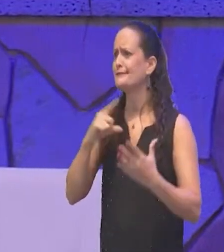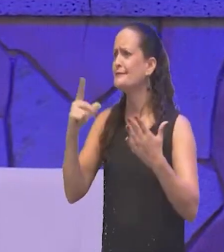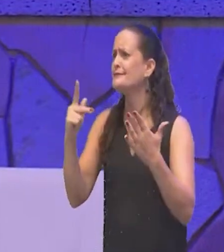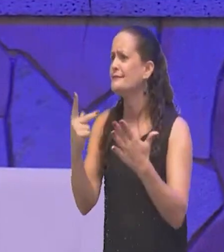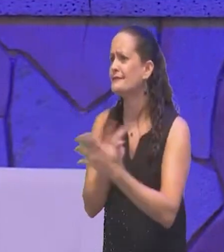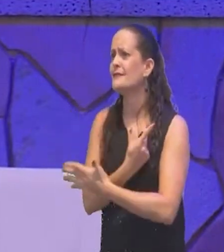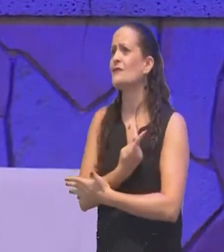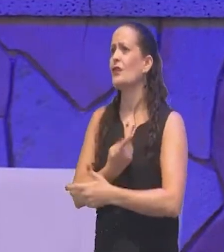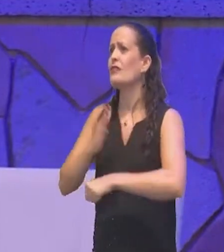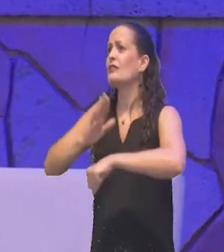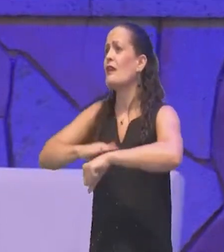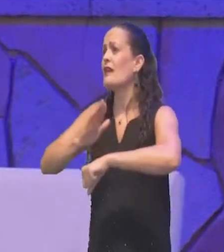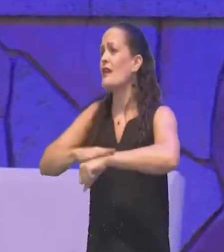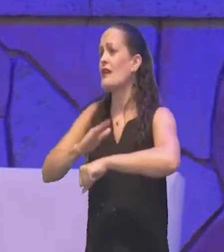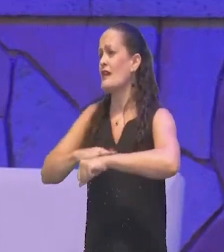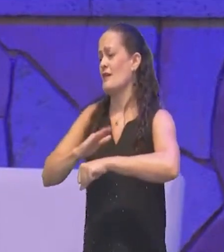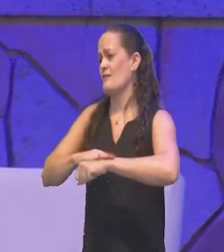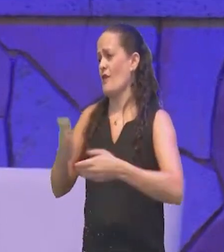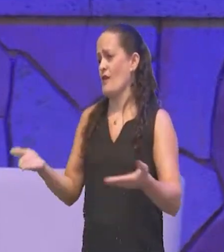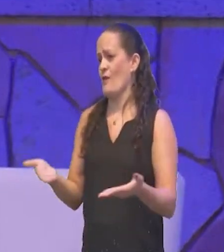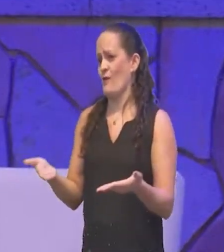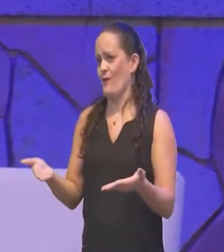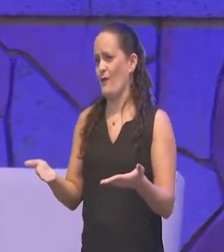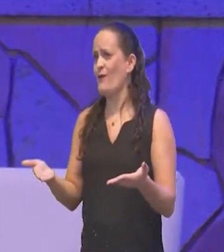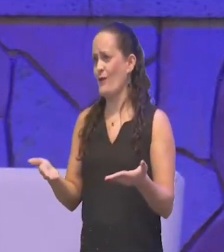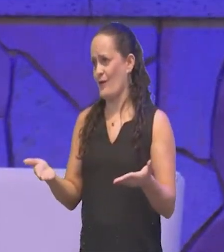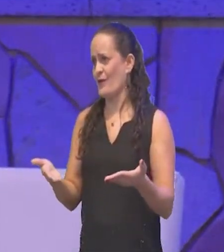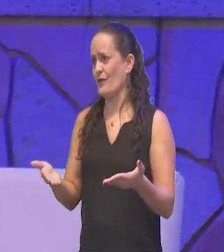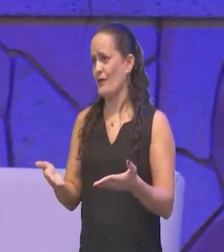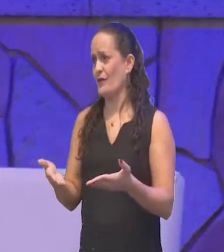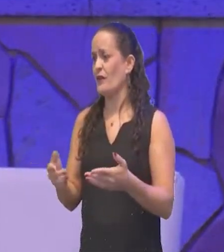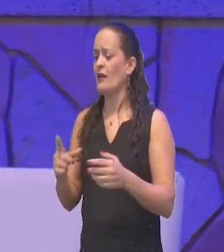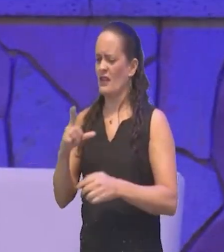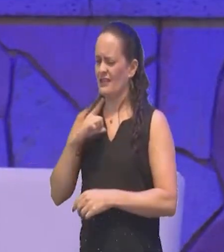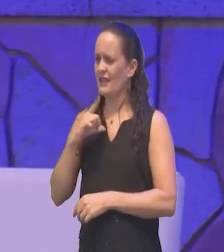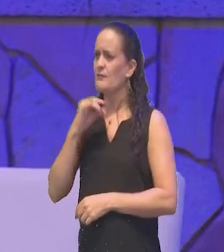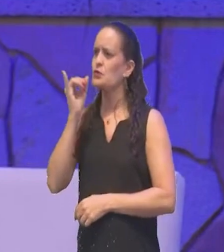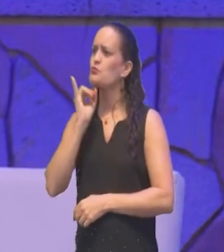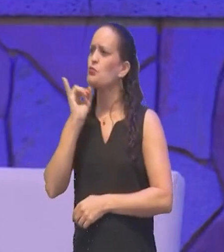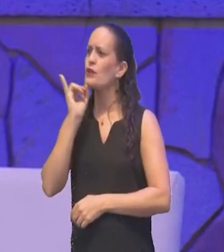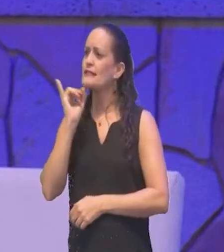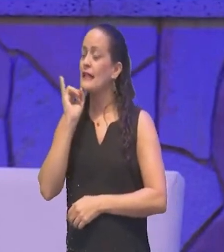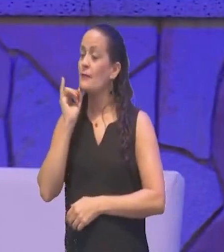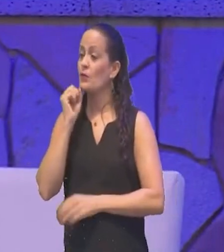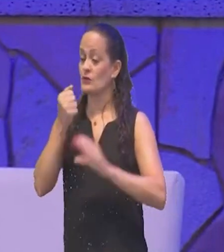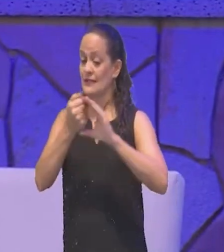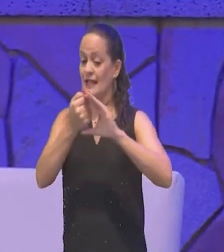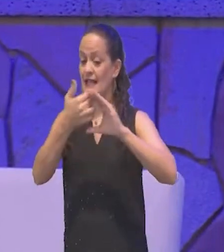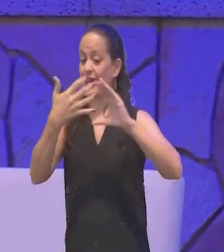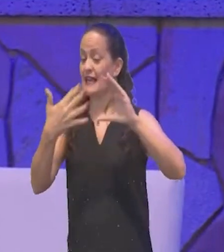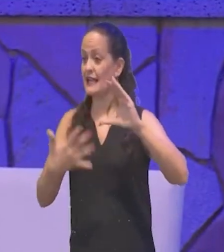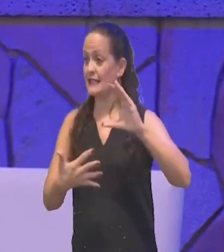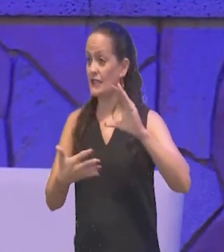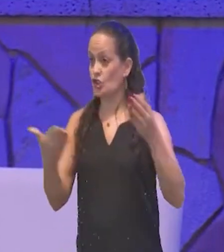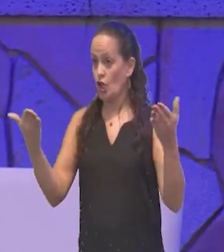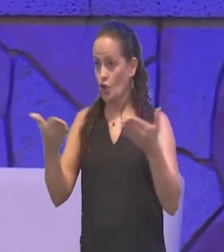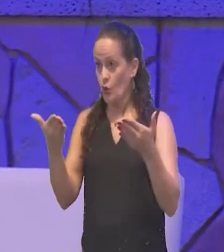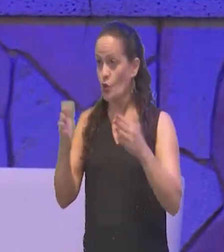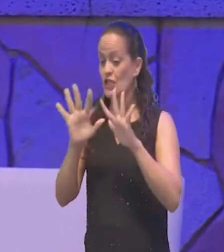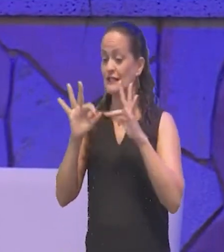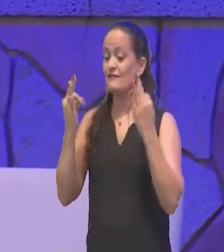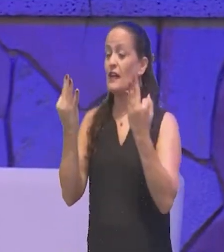pelos tempos que nós temos vivenciado. Nós podemos citar algumas características que as famílias atuais vêm